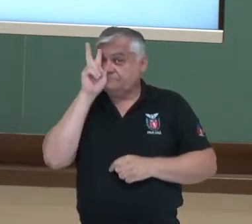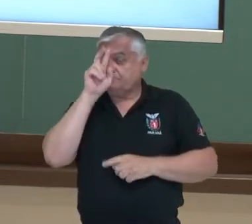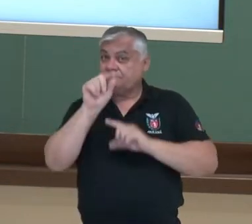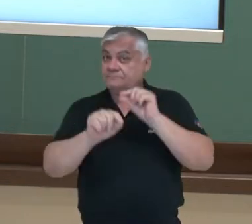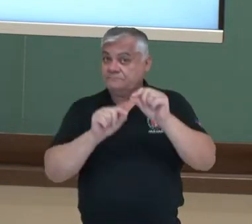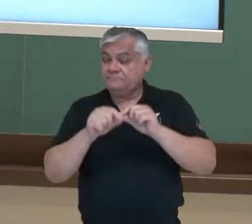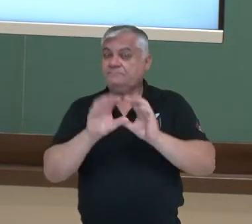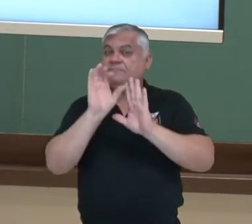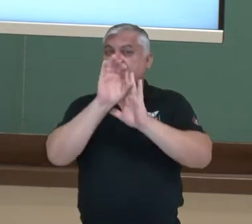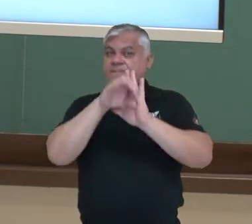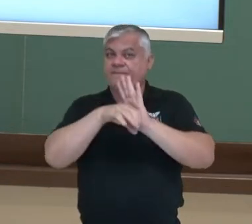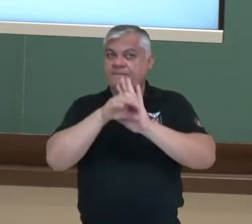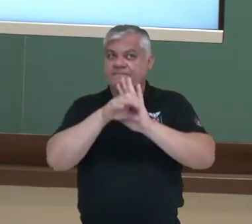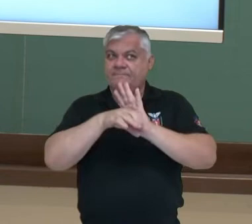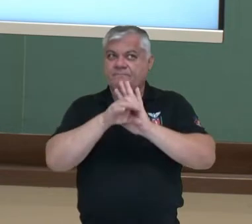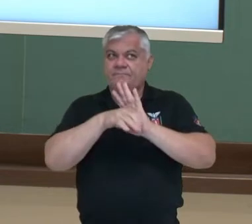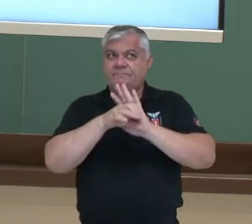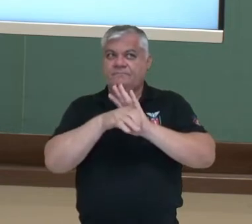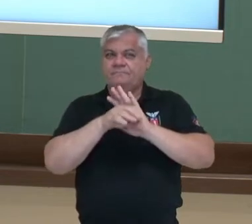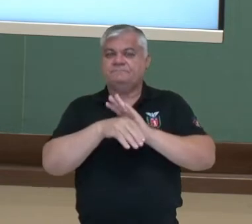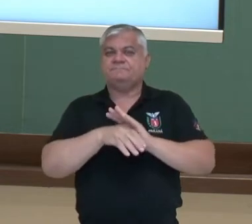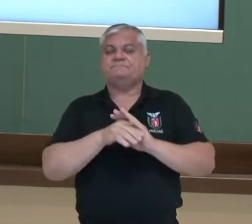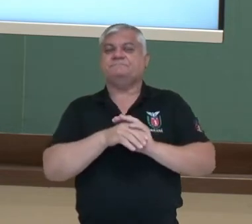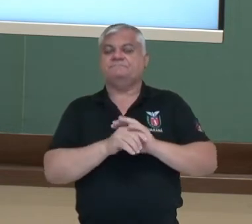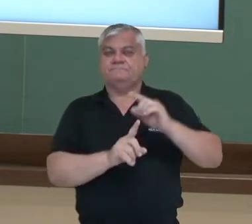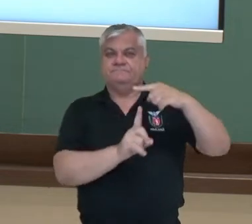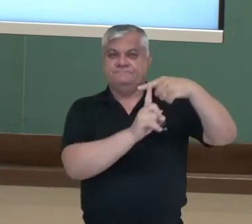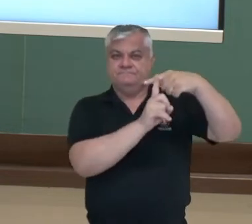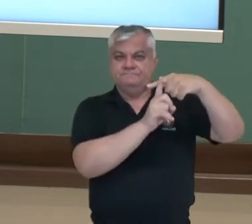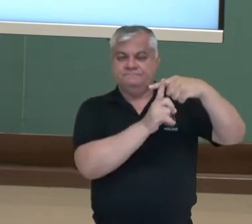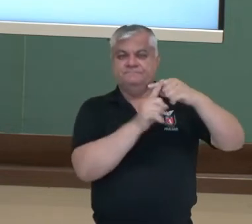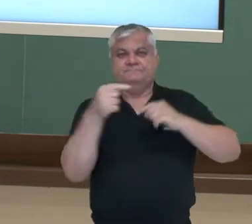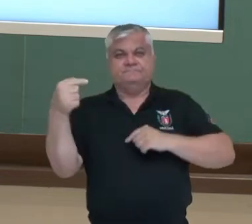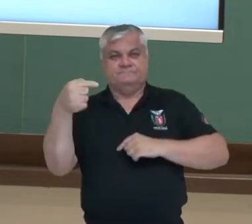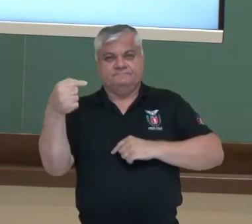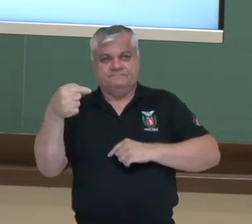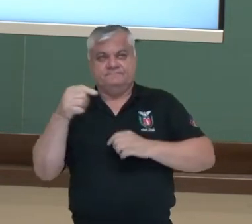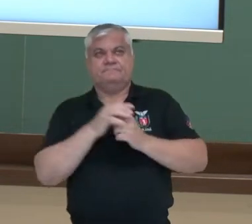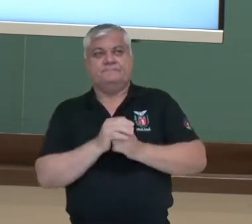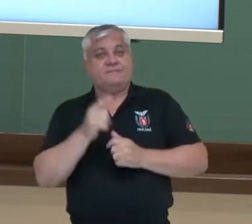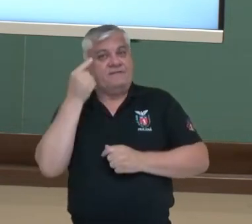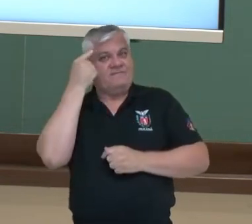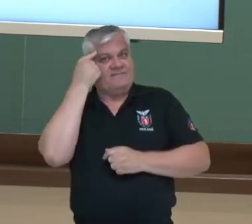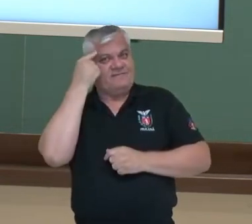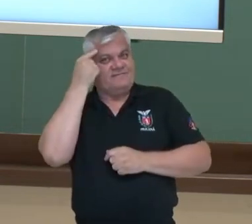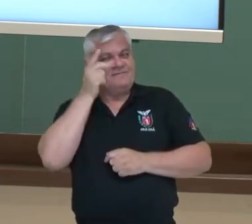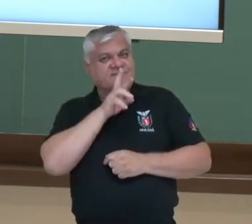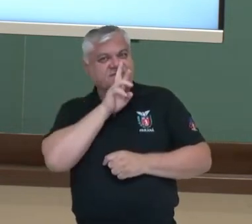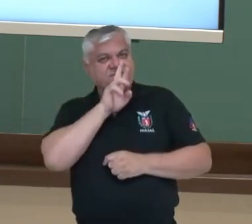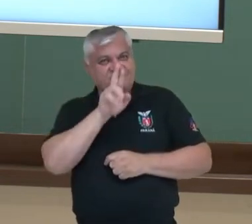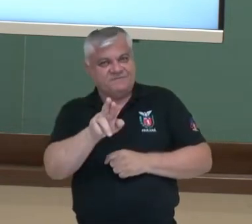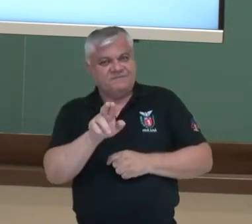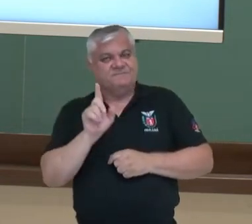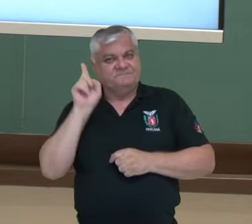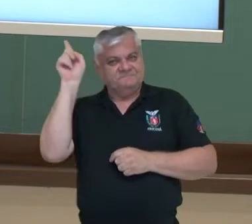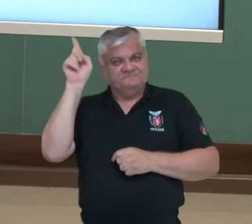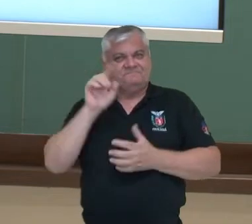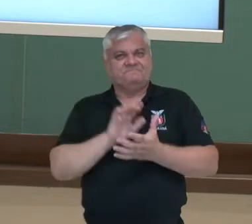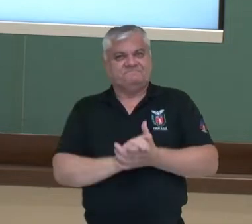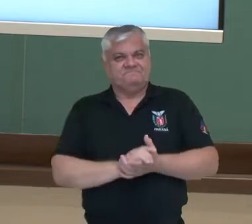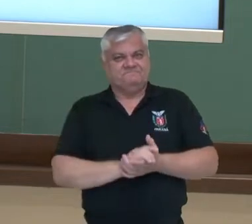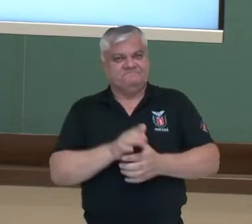dos conceitos eletrófilos e nucleófilos para você responder esta